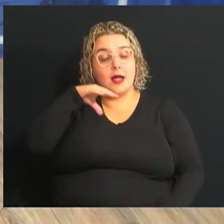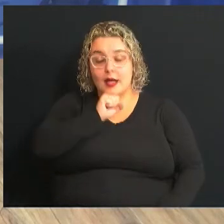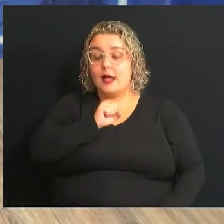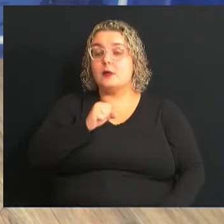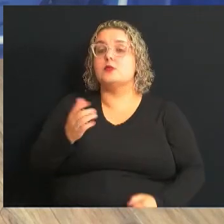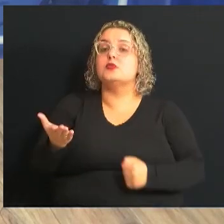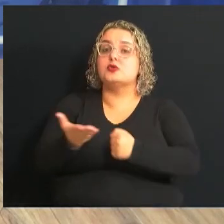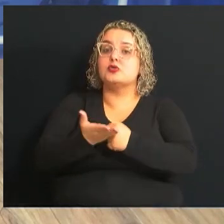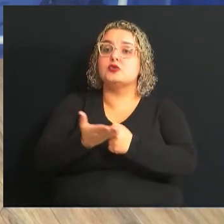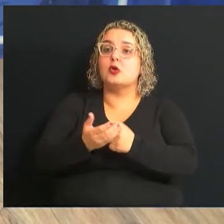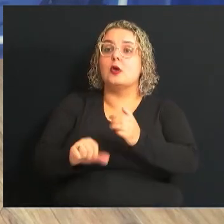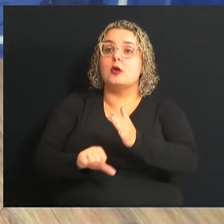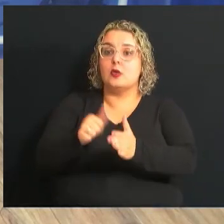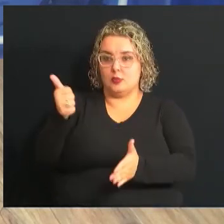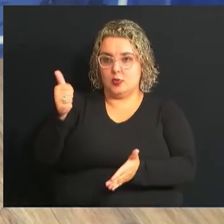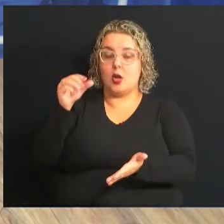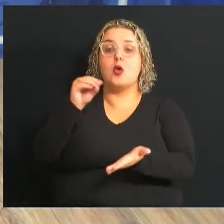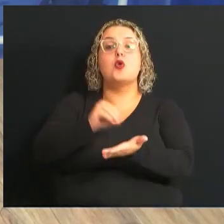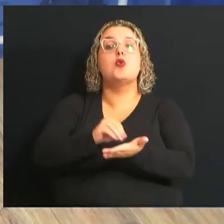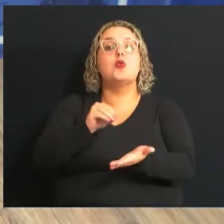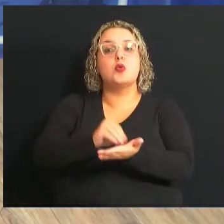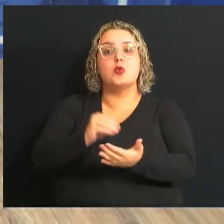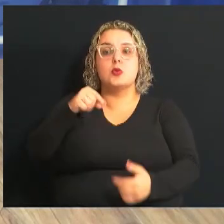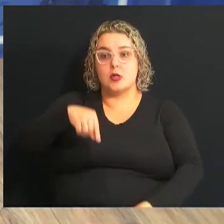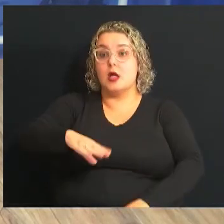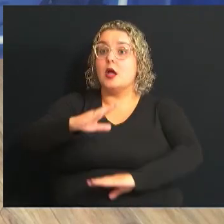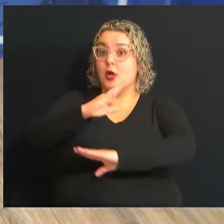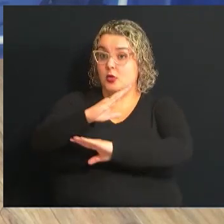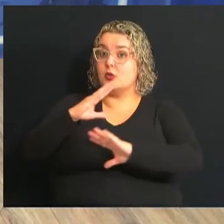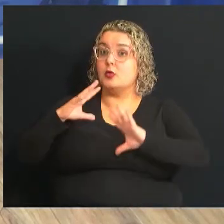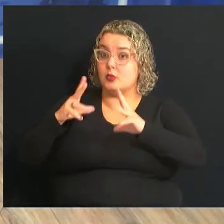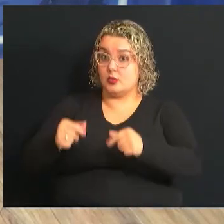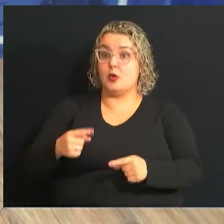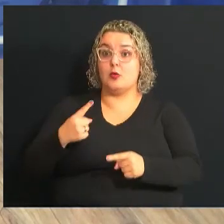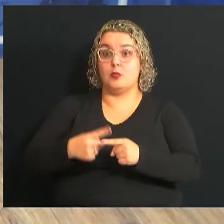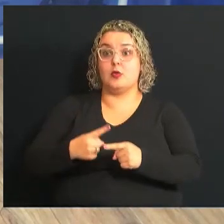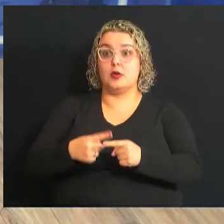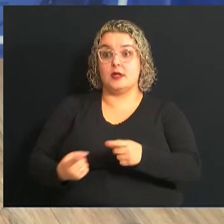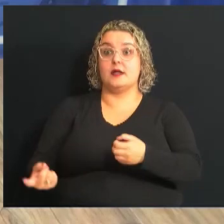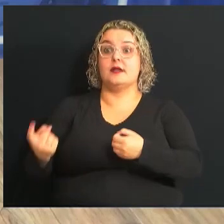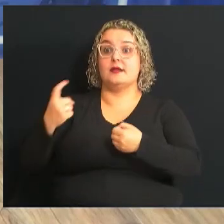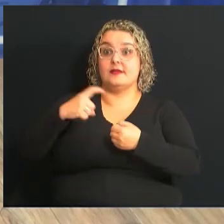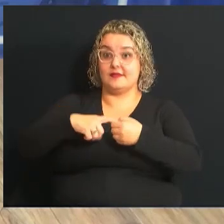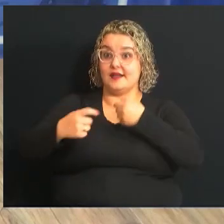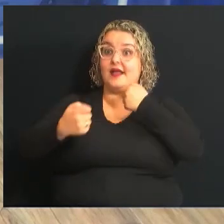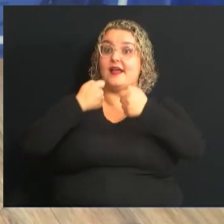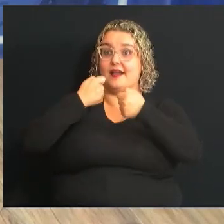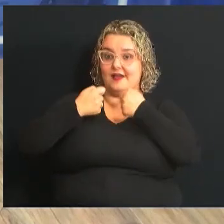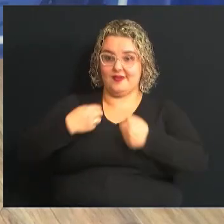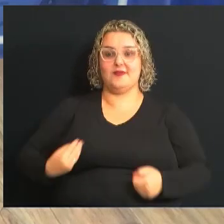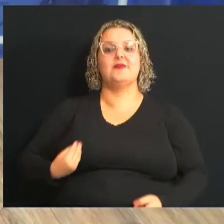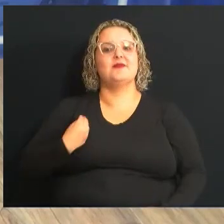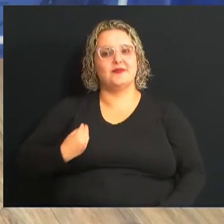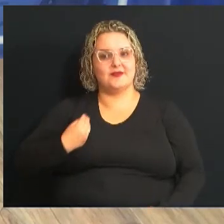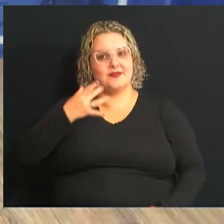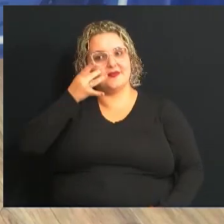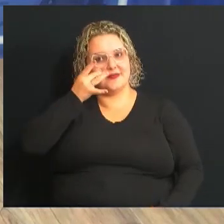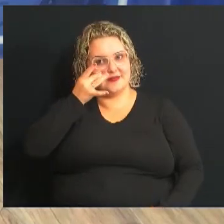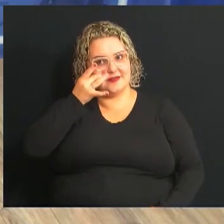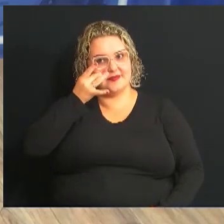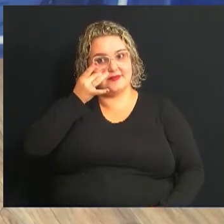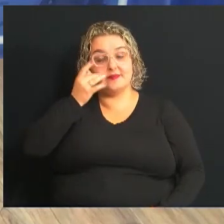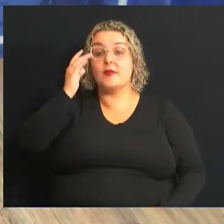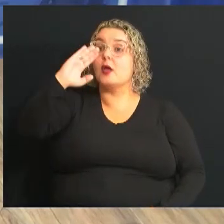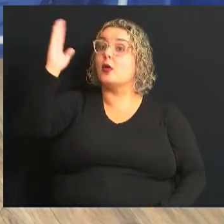intervalo, primeiro e último aqui no nosso Câmara Total, porque na volta tem entrevista ao vivo com uma